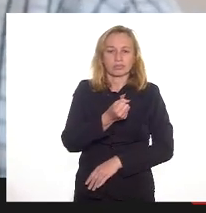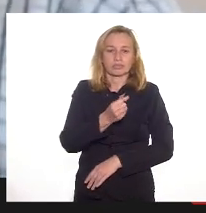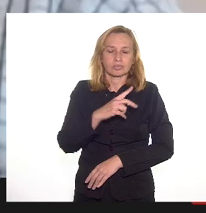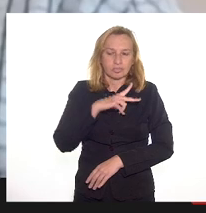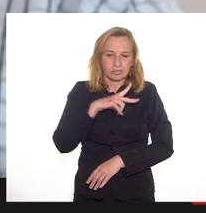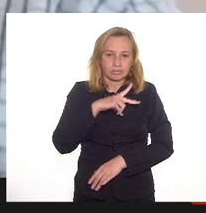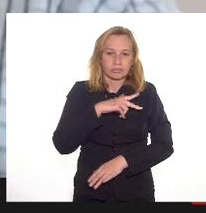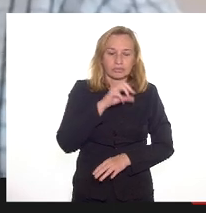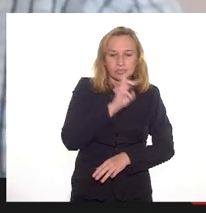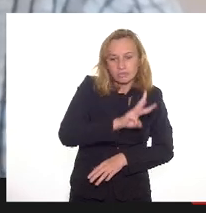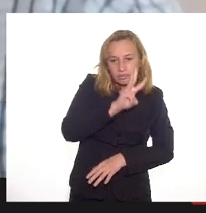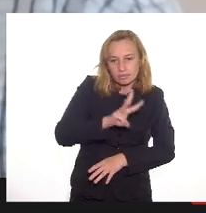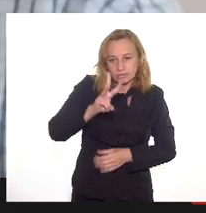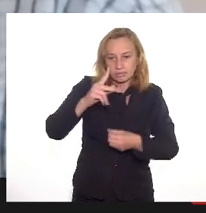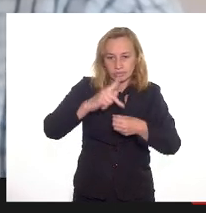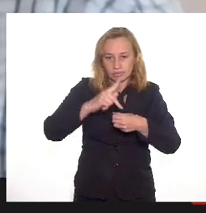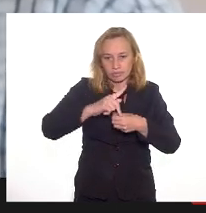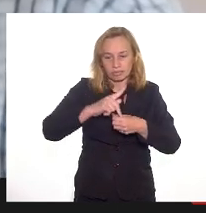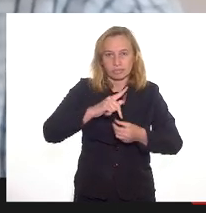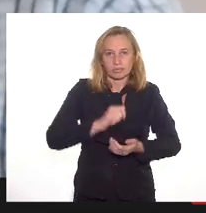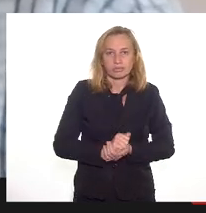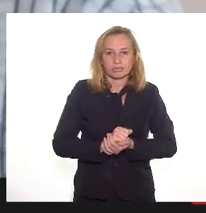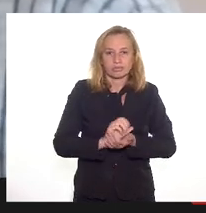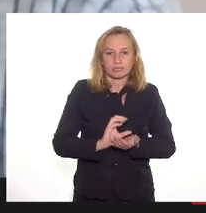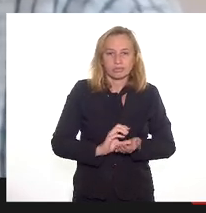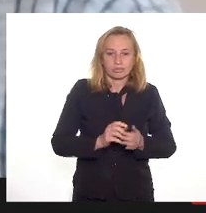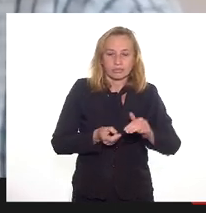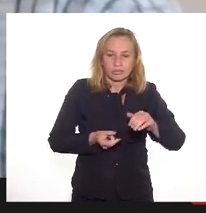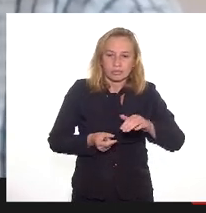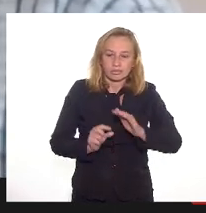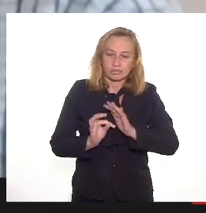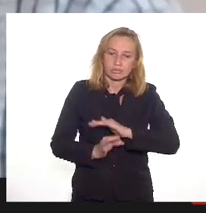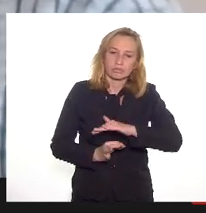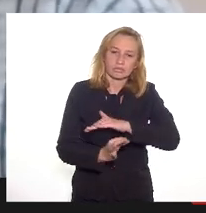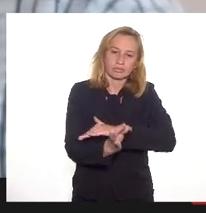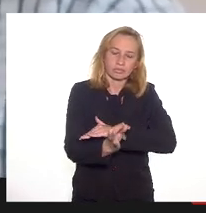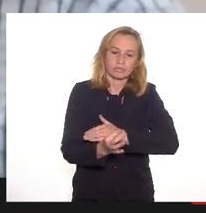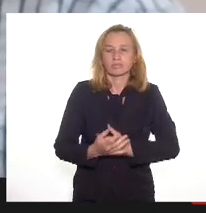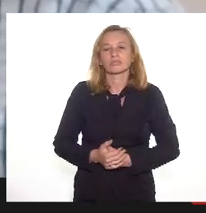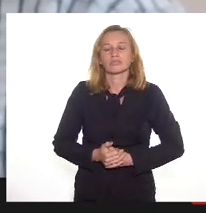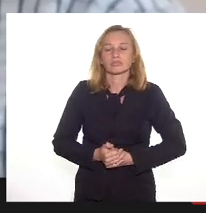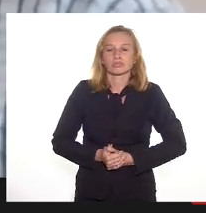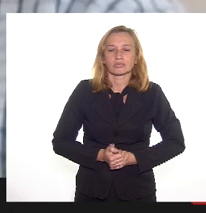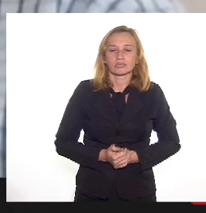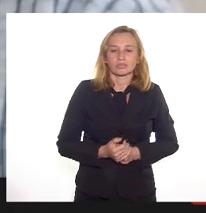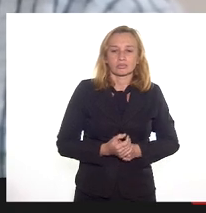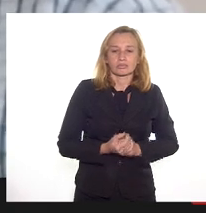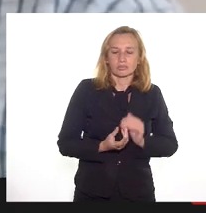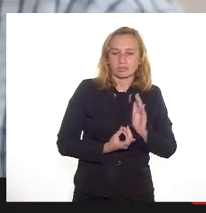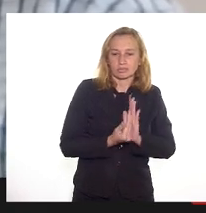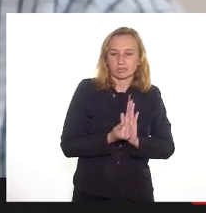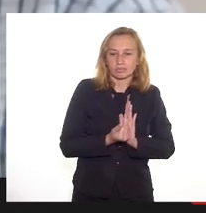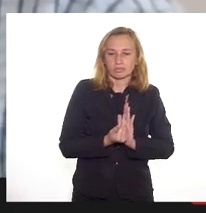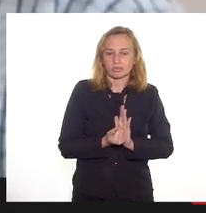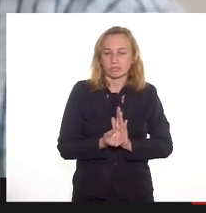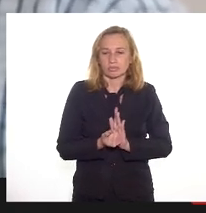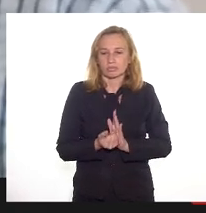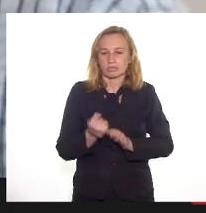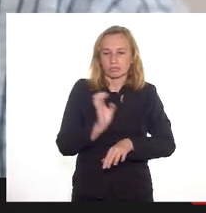E a produção e os fornecedores, em termos de faturamento, no estado do Rio de Janeiro é só